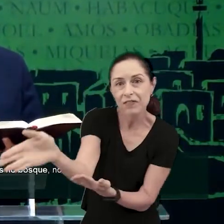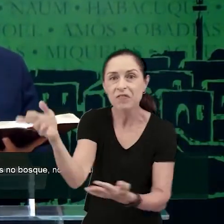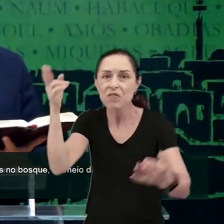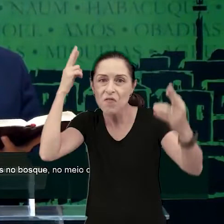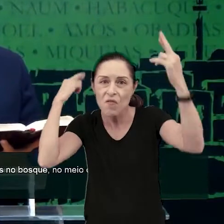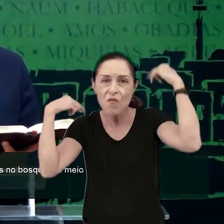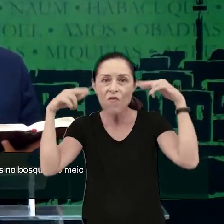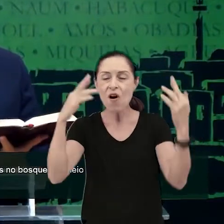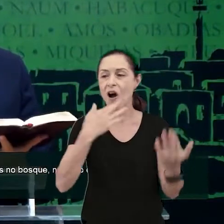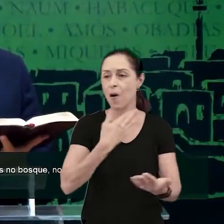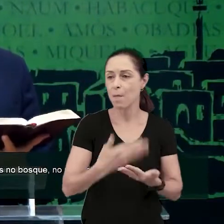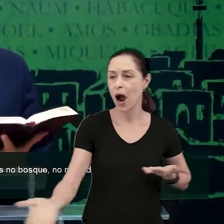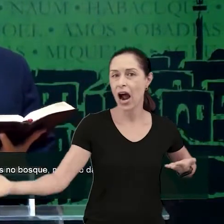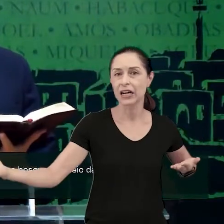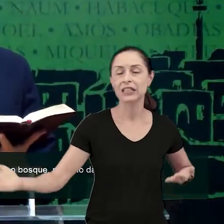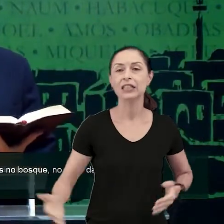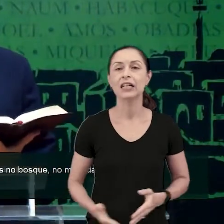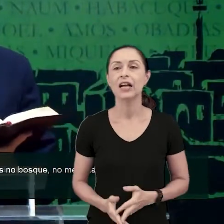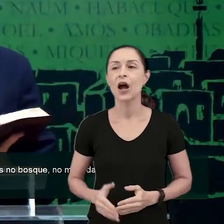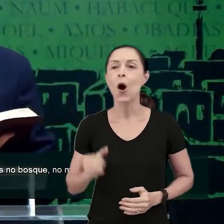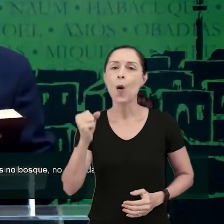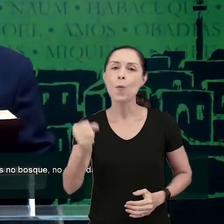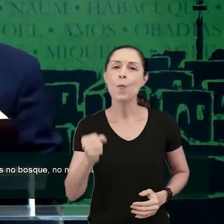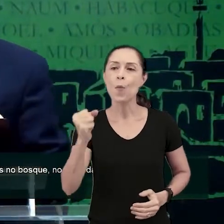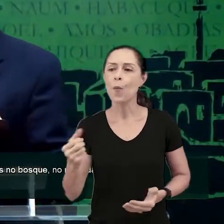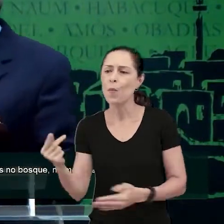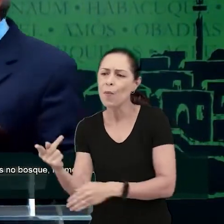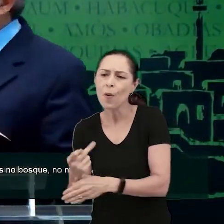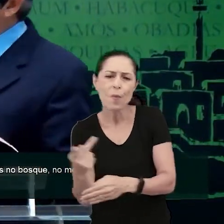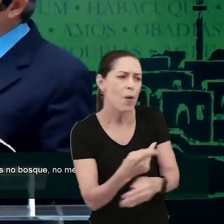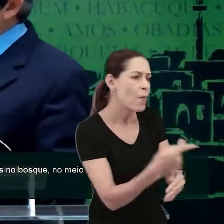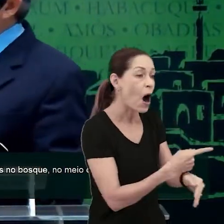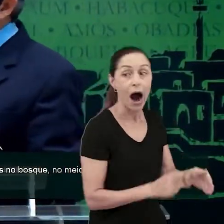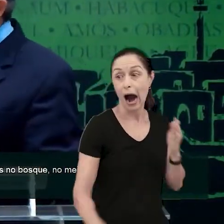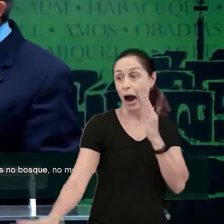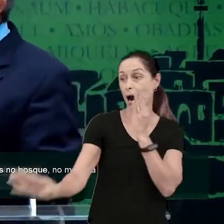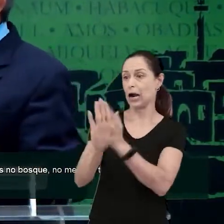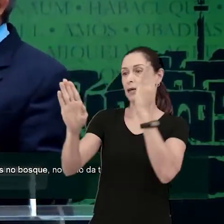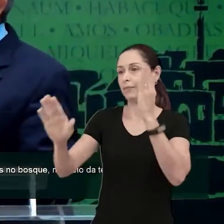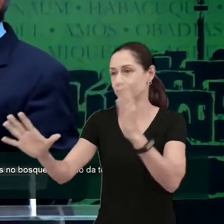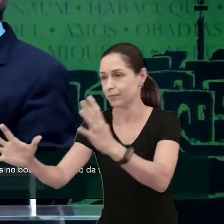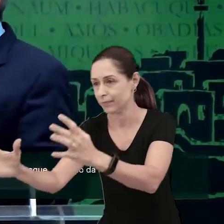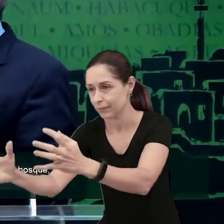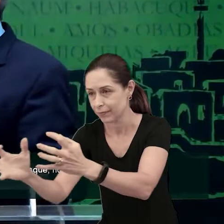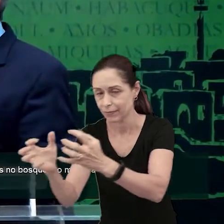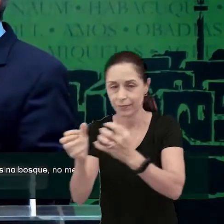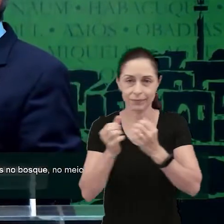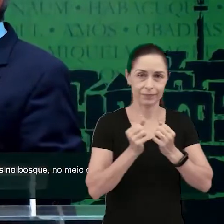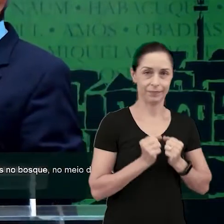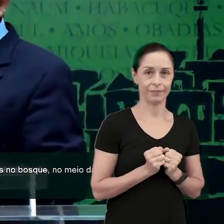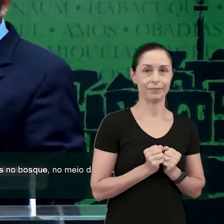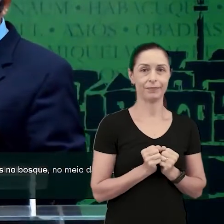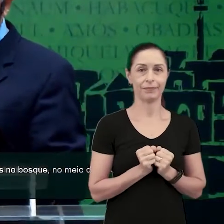se perde, o pastor vai atrás dela. E aí ele está pedindo: Deus, apacenta o teu povo.